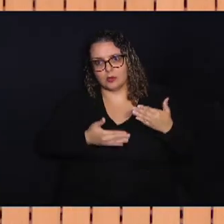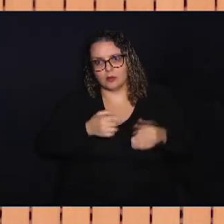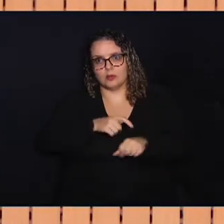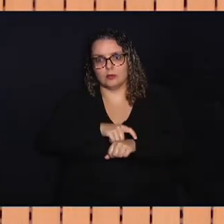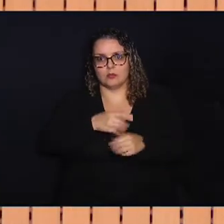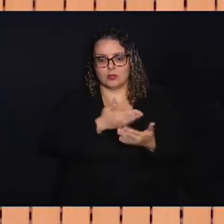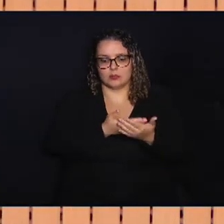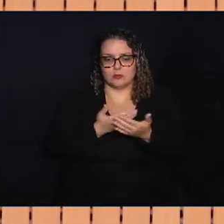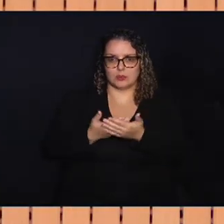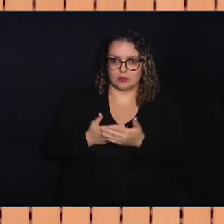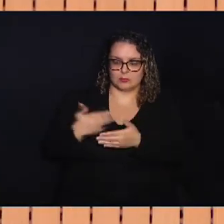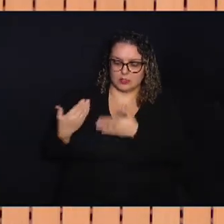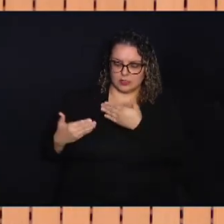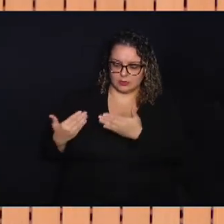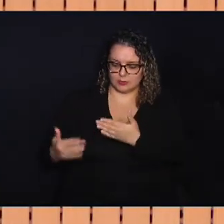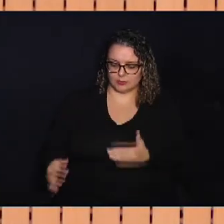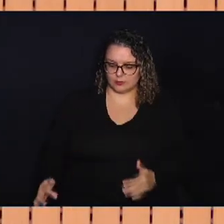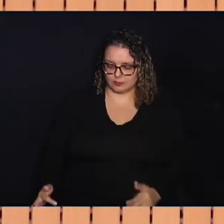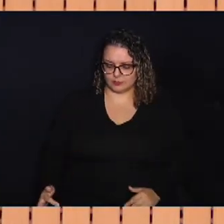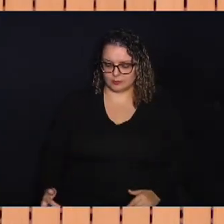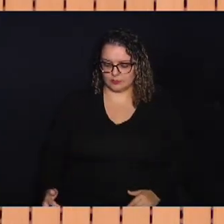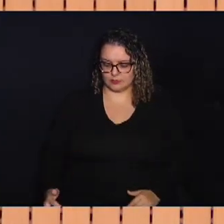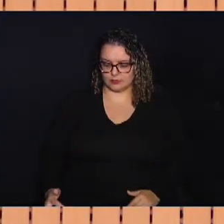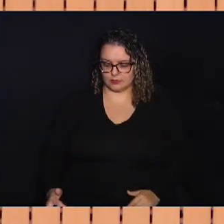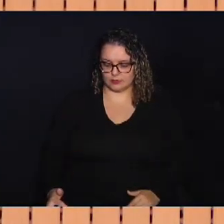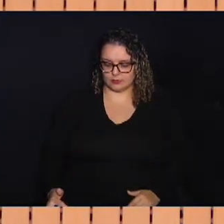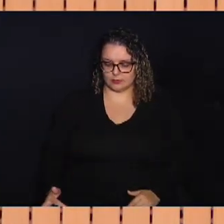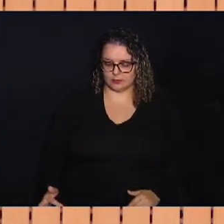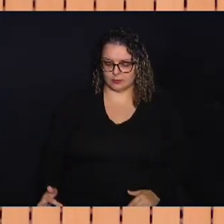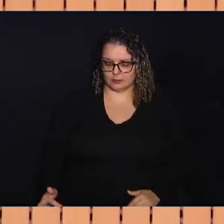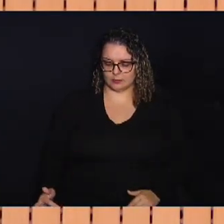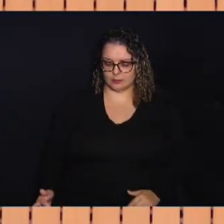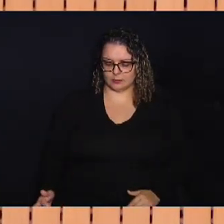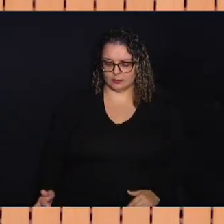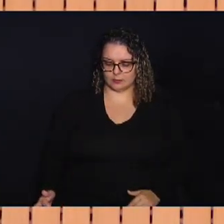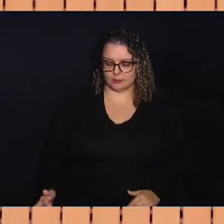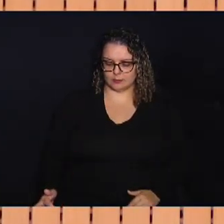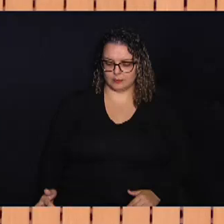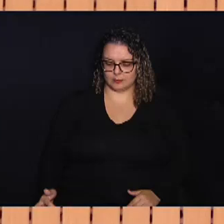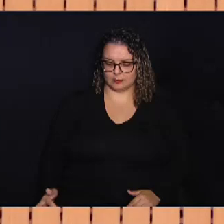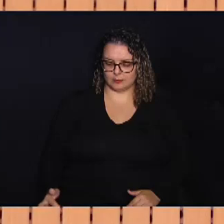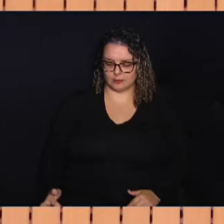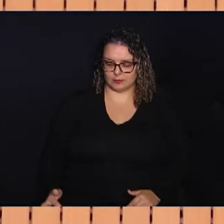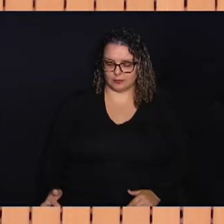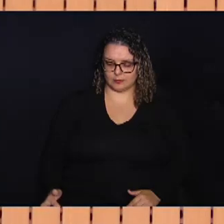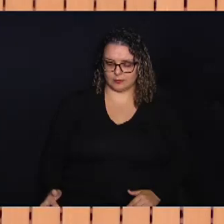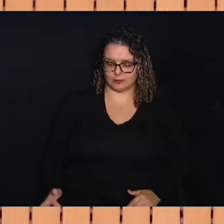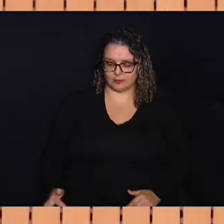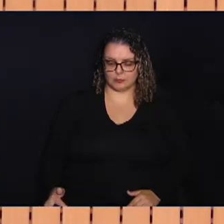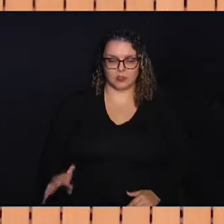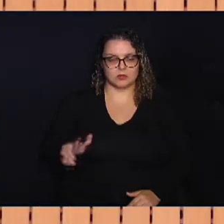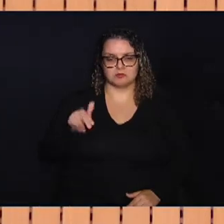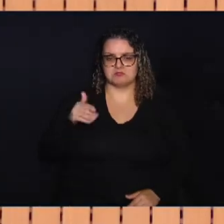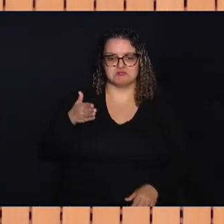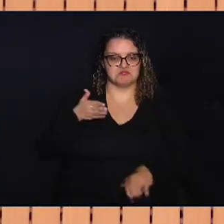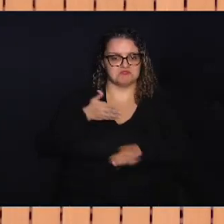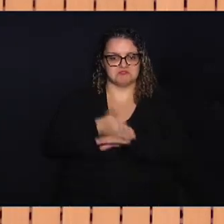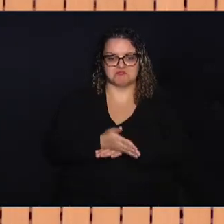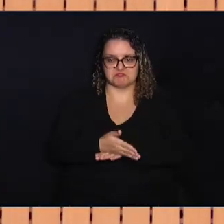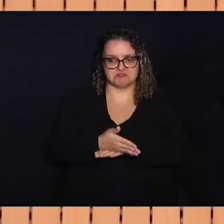estudo nessas áreas, nunca tinha tido acesso a